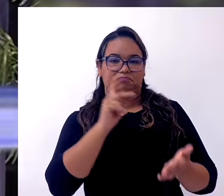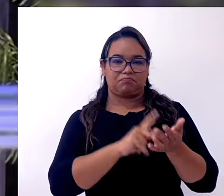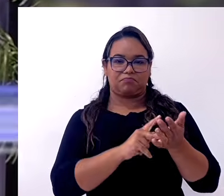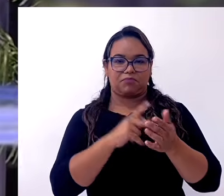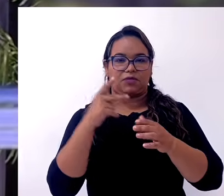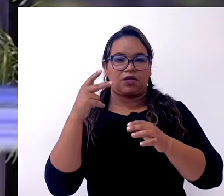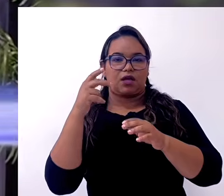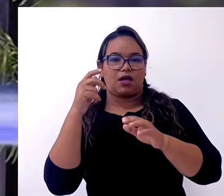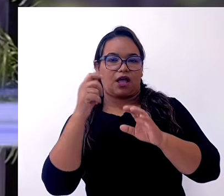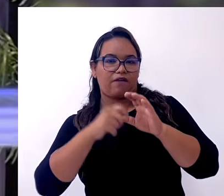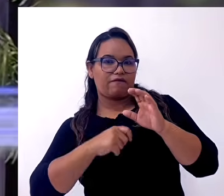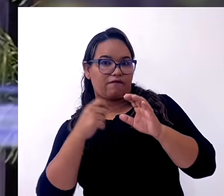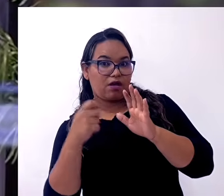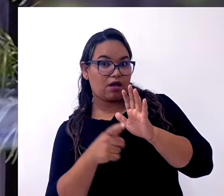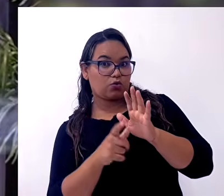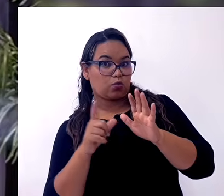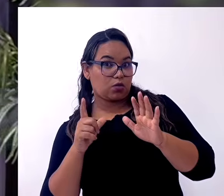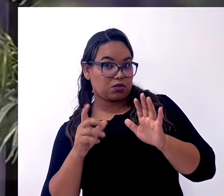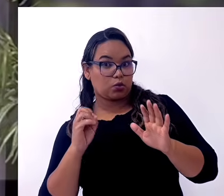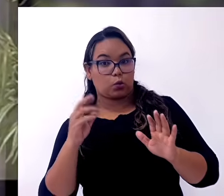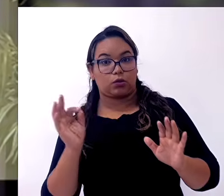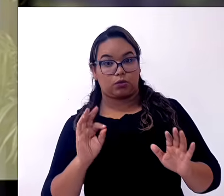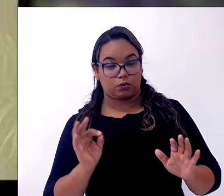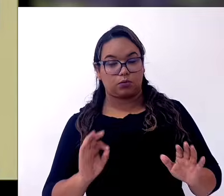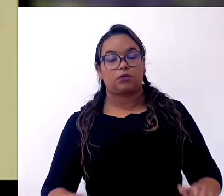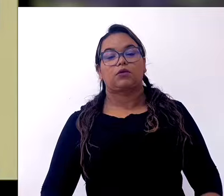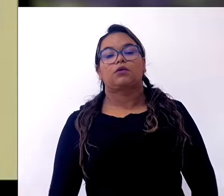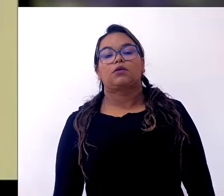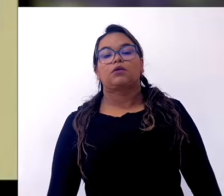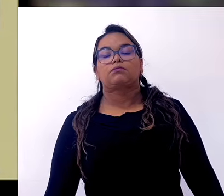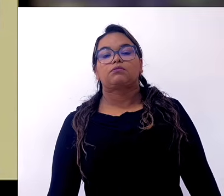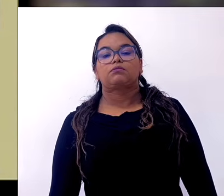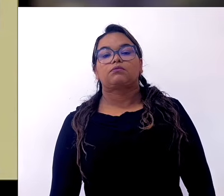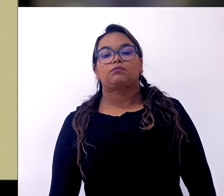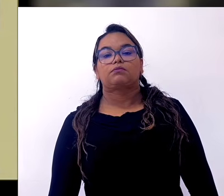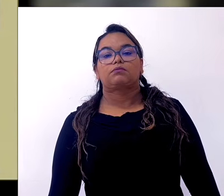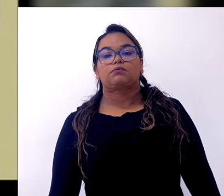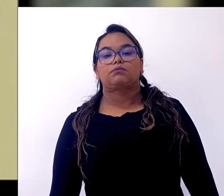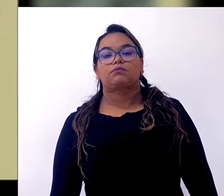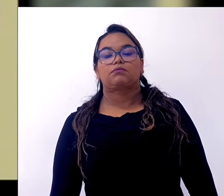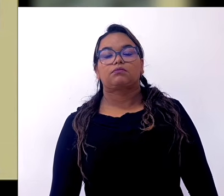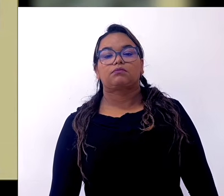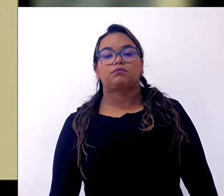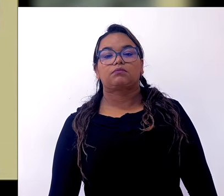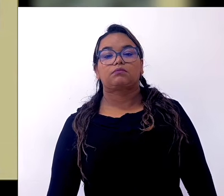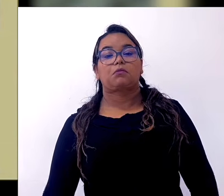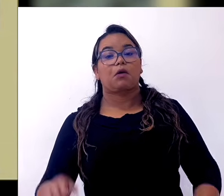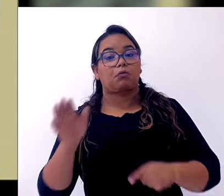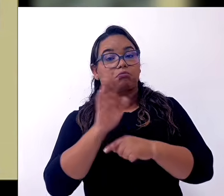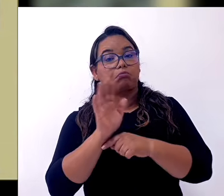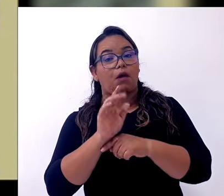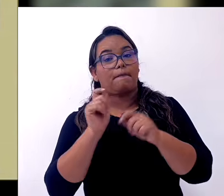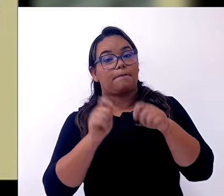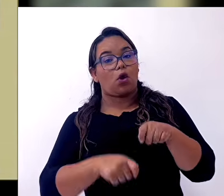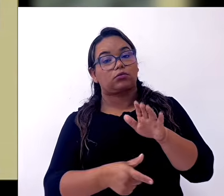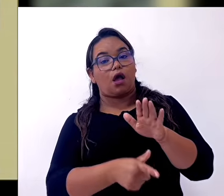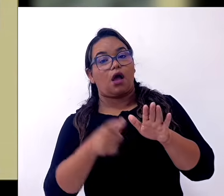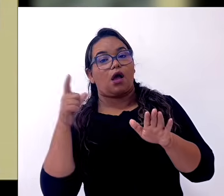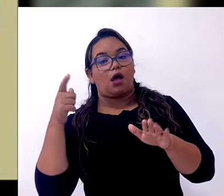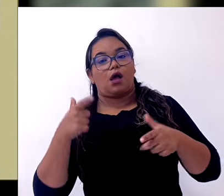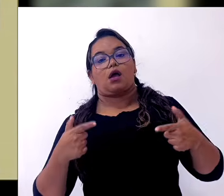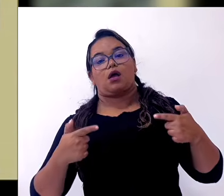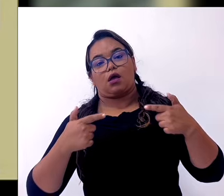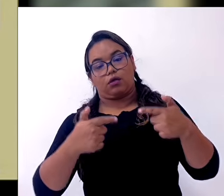bem quem é quem e o que vai acontecer. Agora, há um rumor muito interessante sobre este homem. Deem uma olhada no